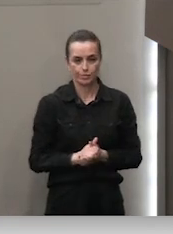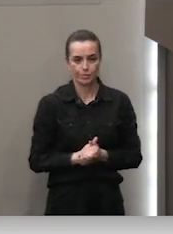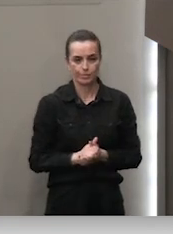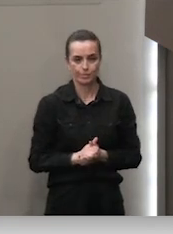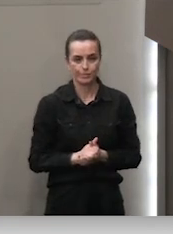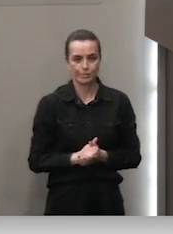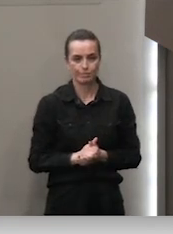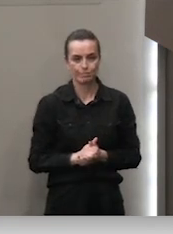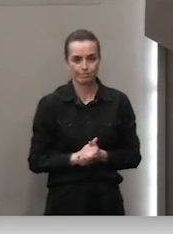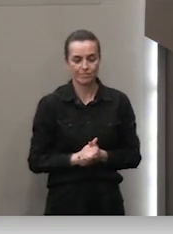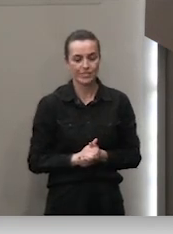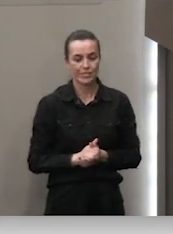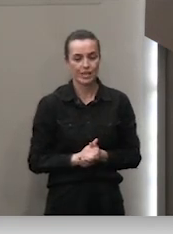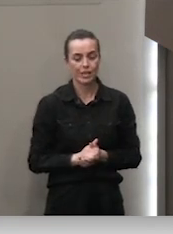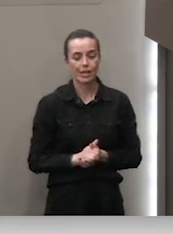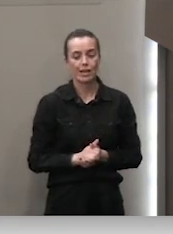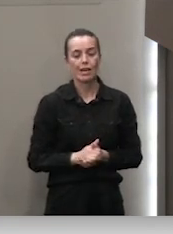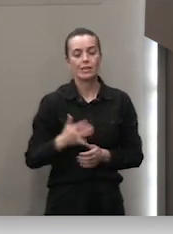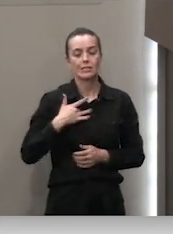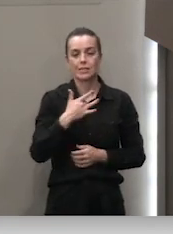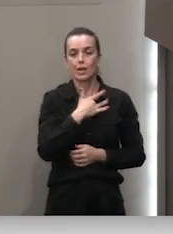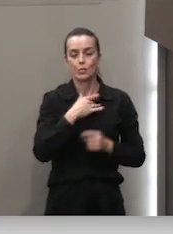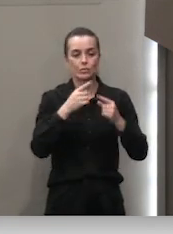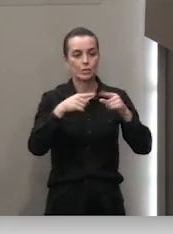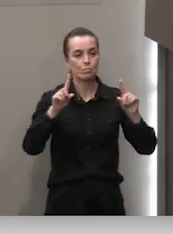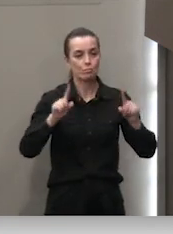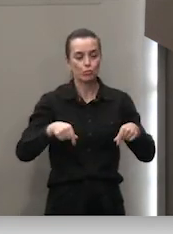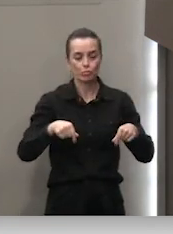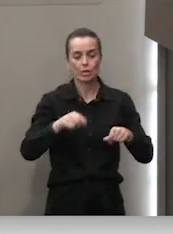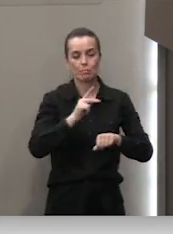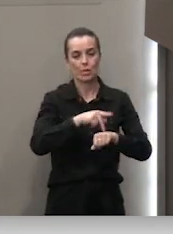dessa doença que vive a saúde pública de Passo Fundo.